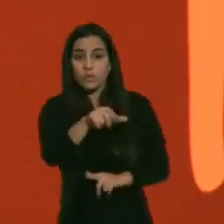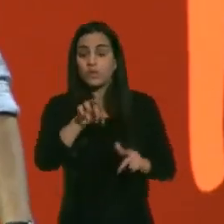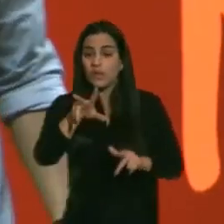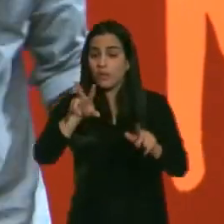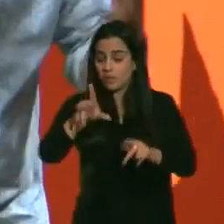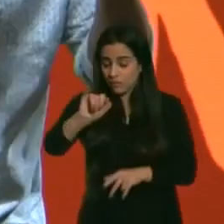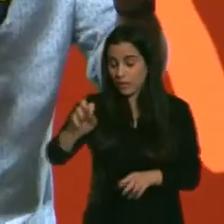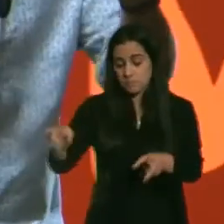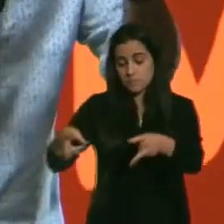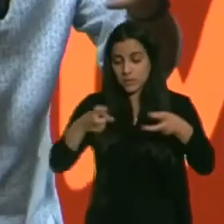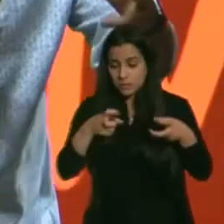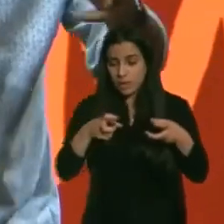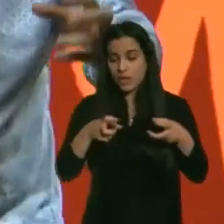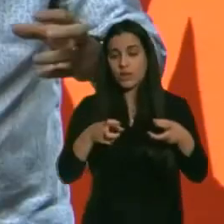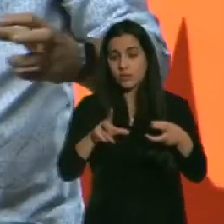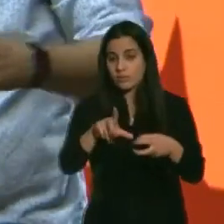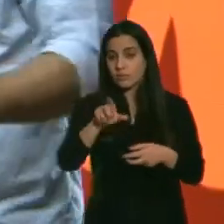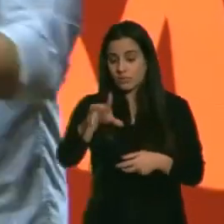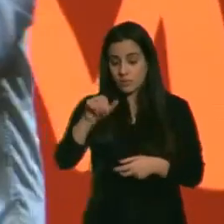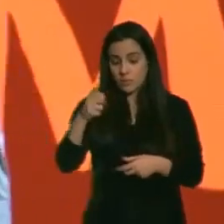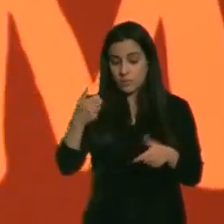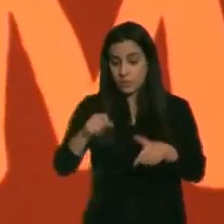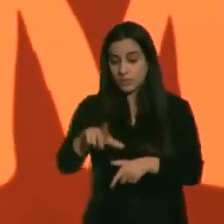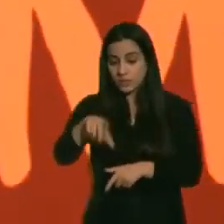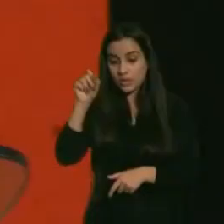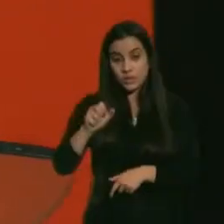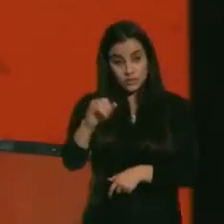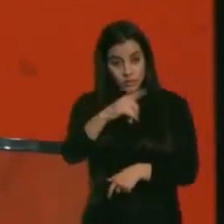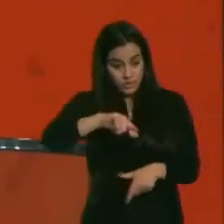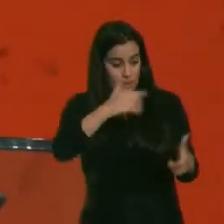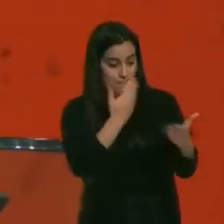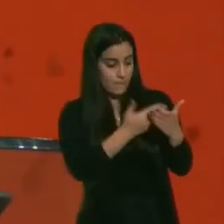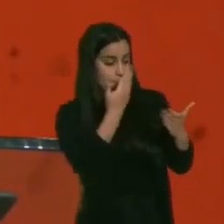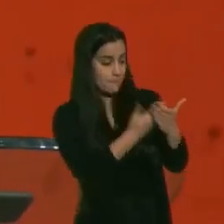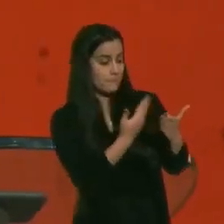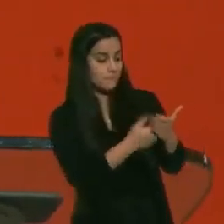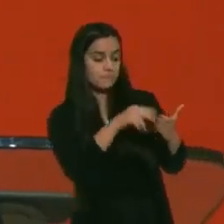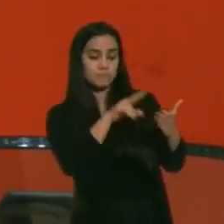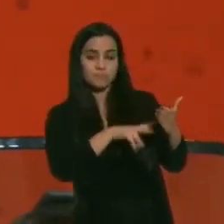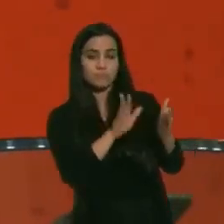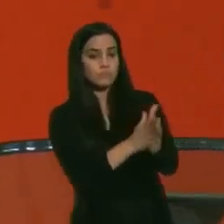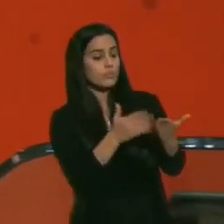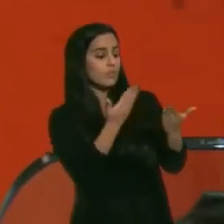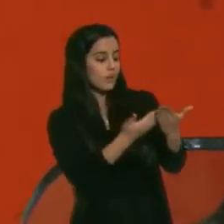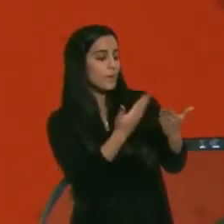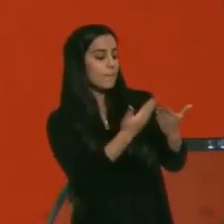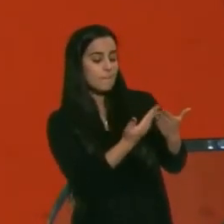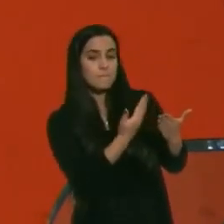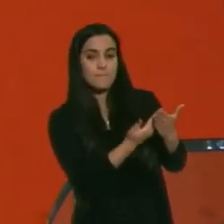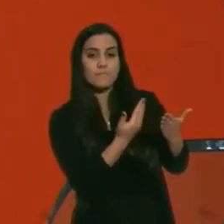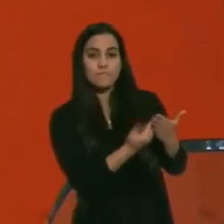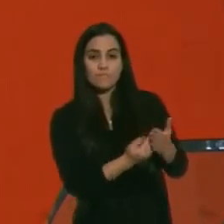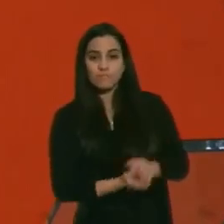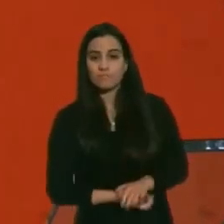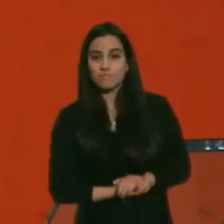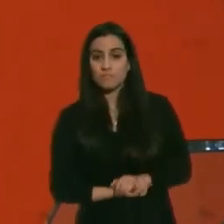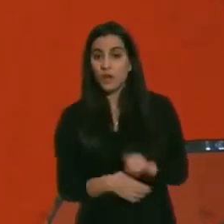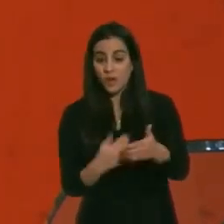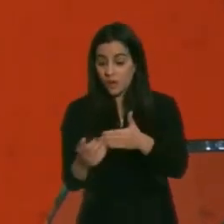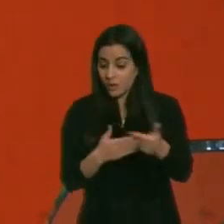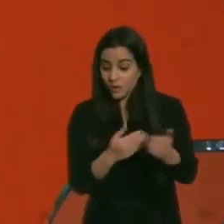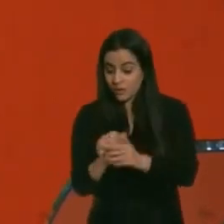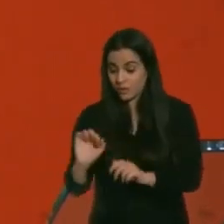discerni-los. Se você estudar a palavra, se você comer deste alimento diariamente, não importa o que aconteça,